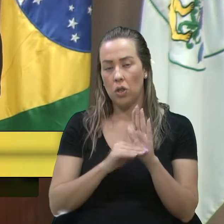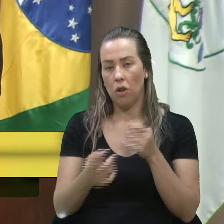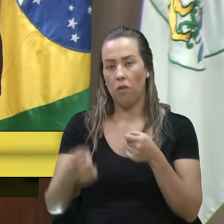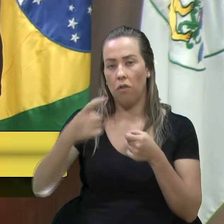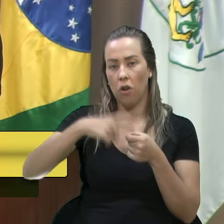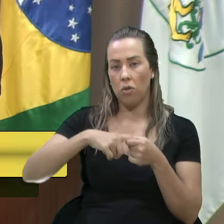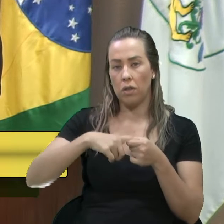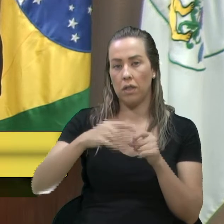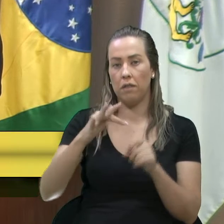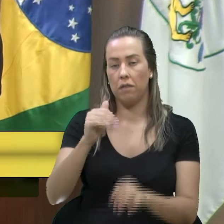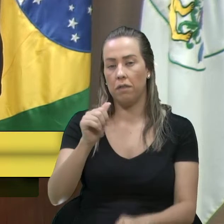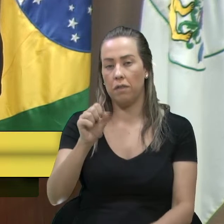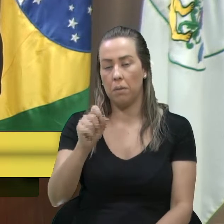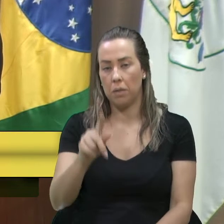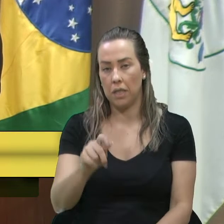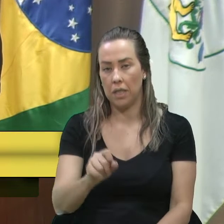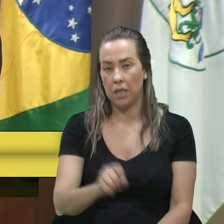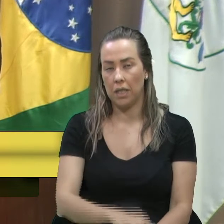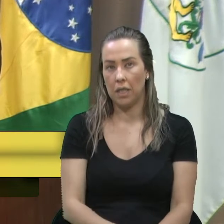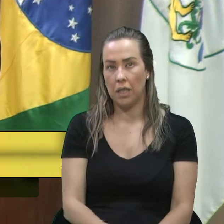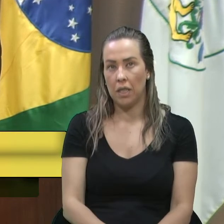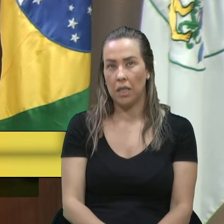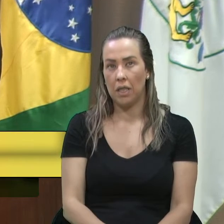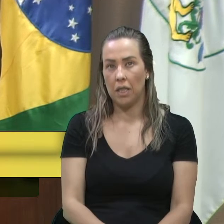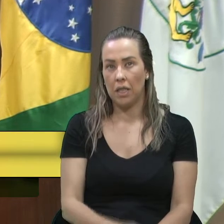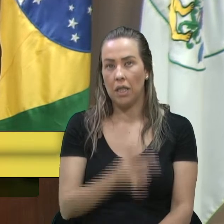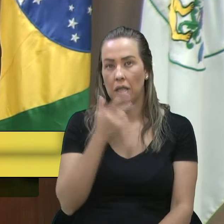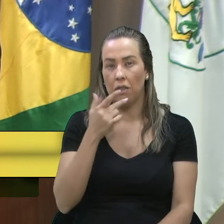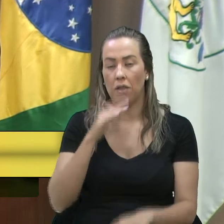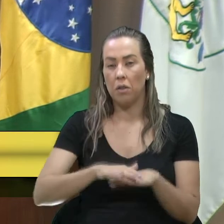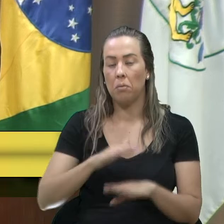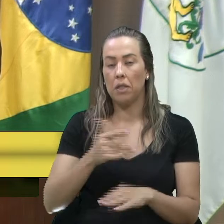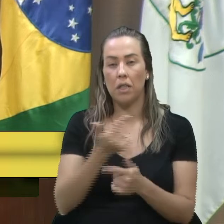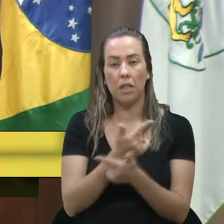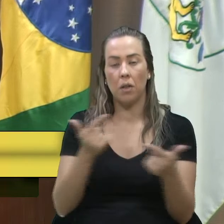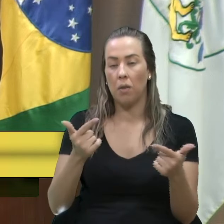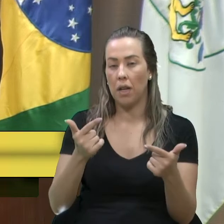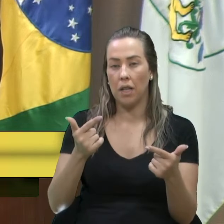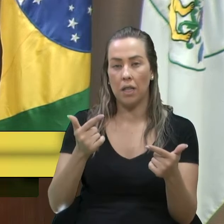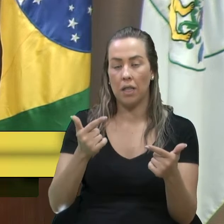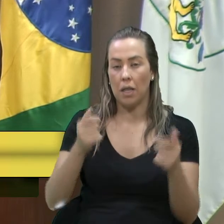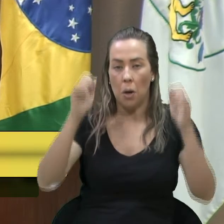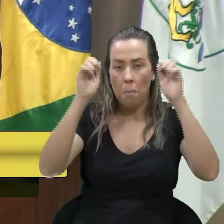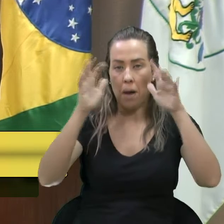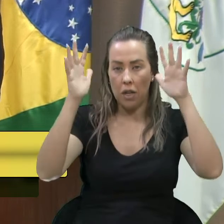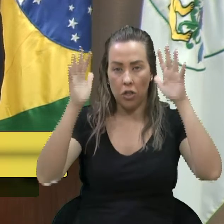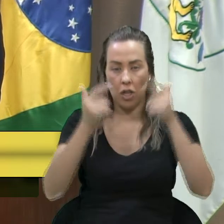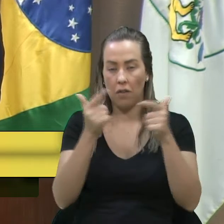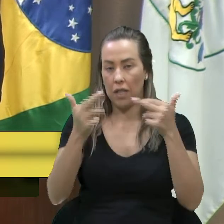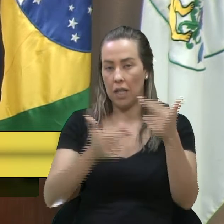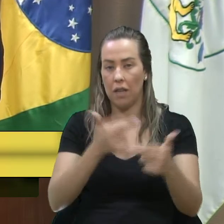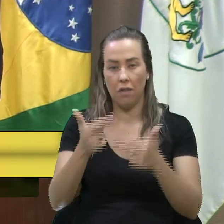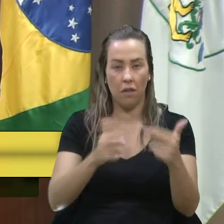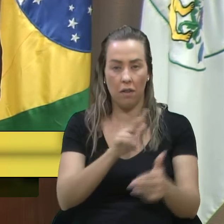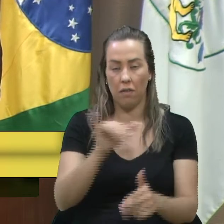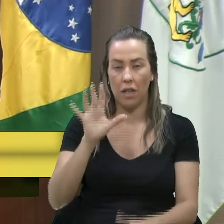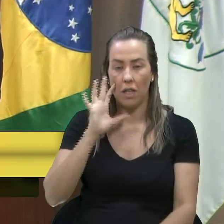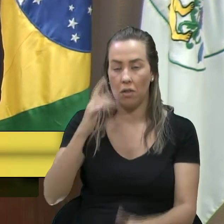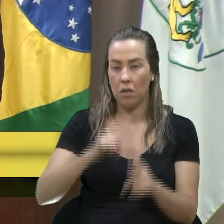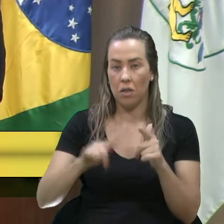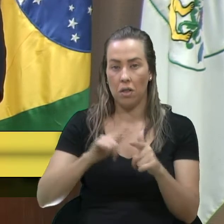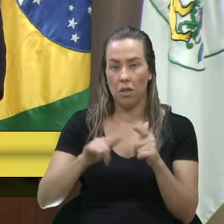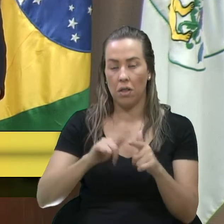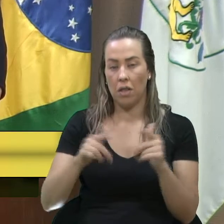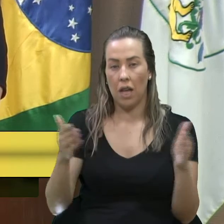capital para o FAPES? E digo mais, não tem solução mágica, não vai ter reforma que vai resolver o problema